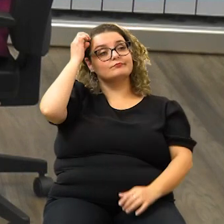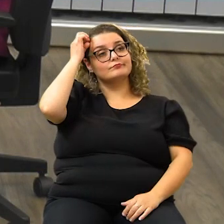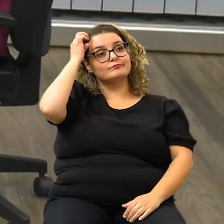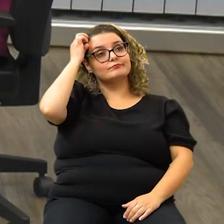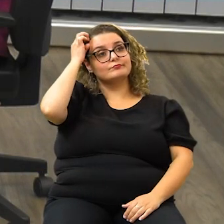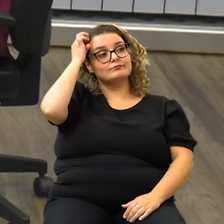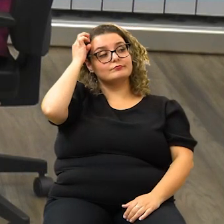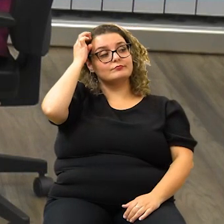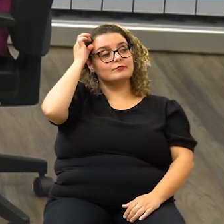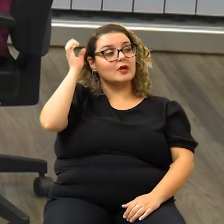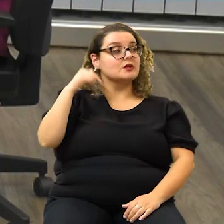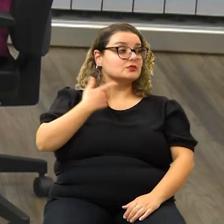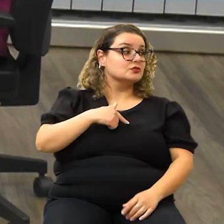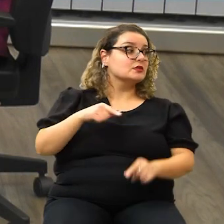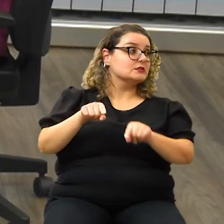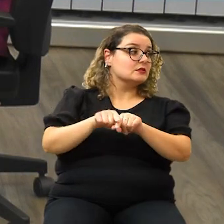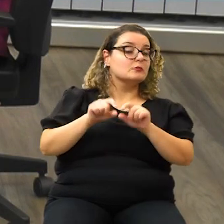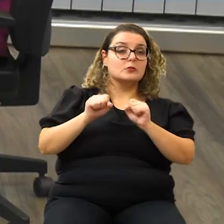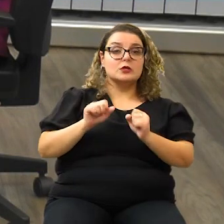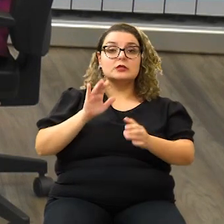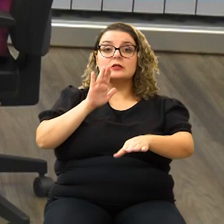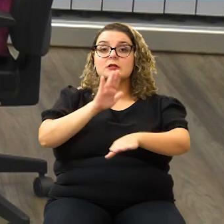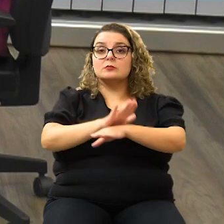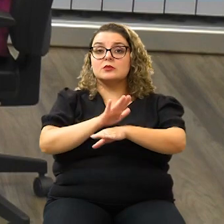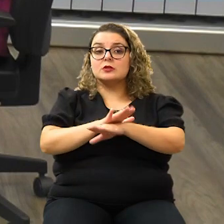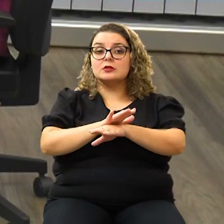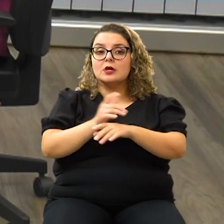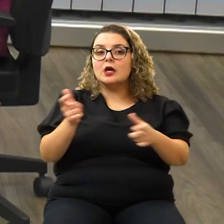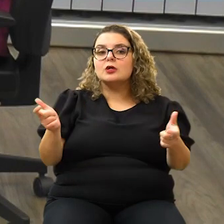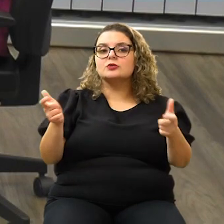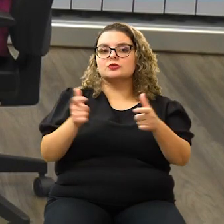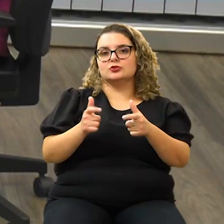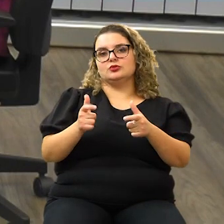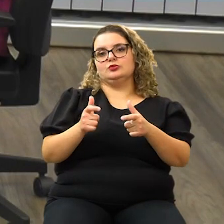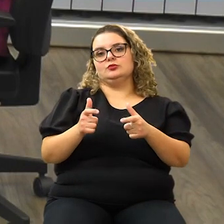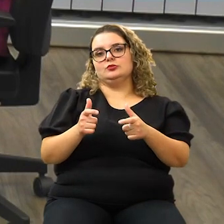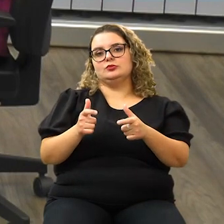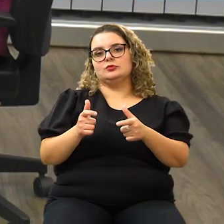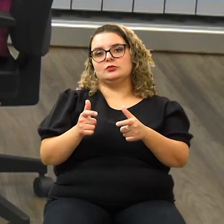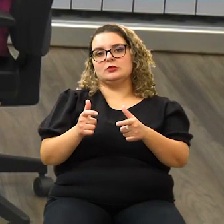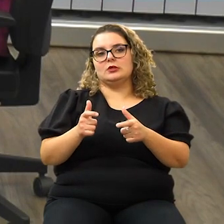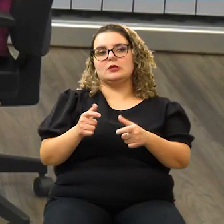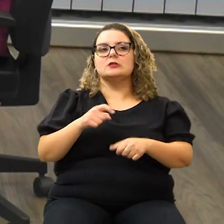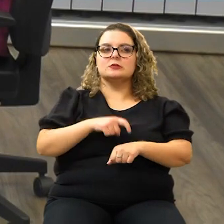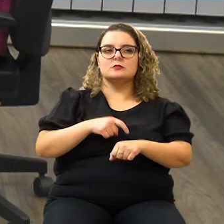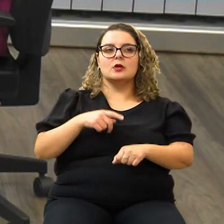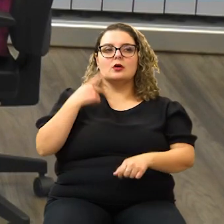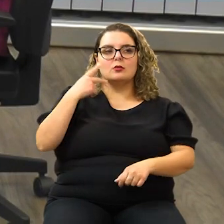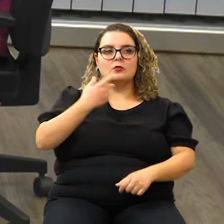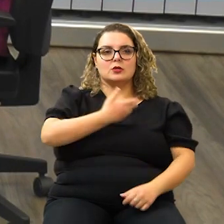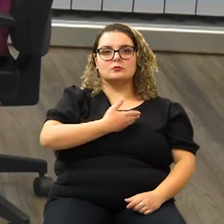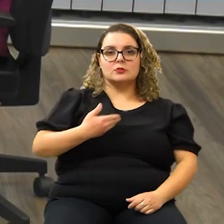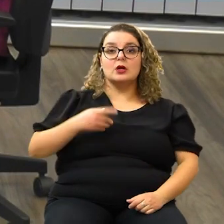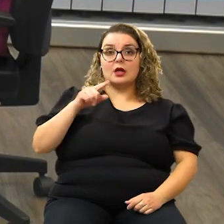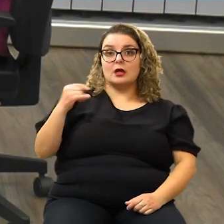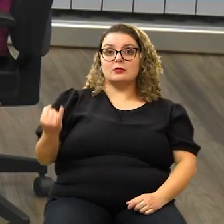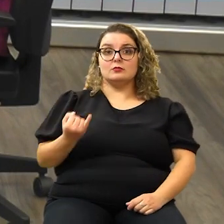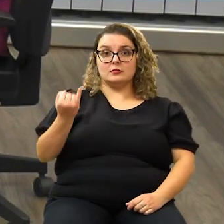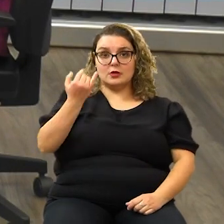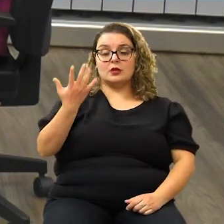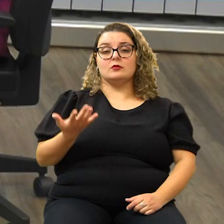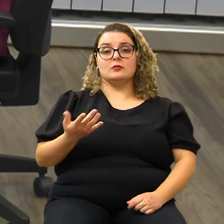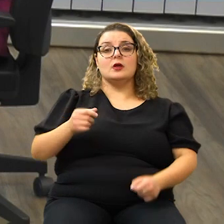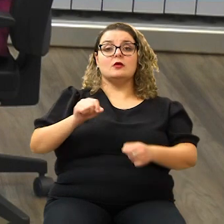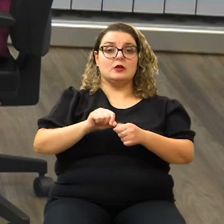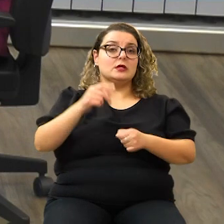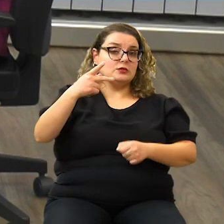nós também podemos ajudar a minimizar, a mitigar essas situações. Políticas públicas são importantes, você fazer a sua